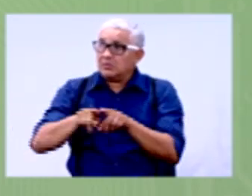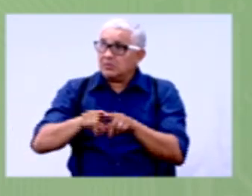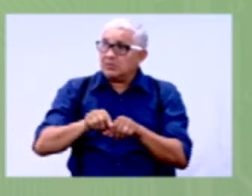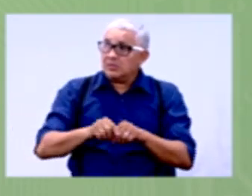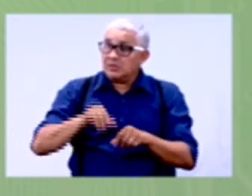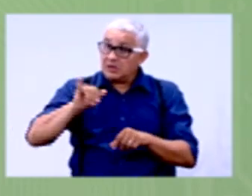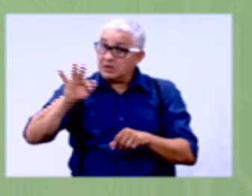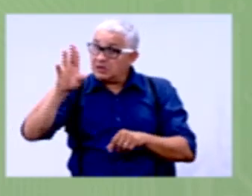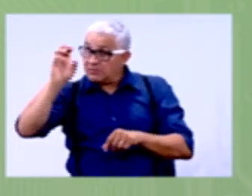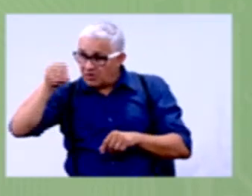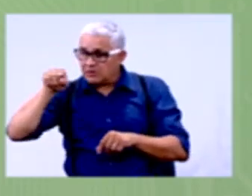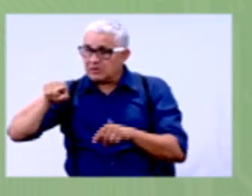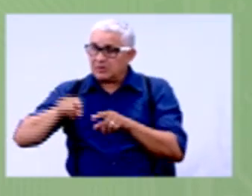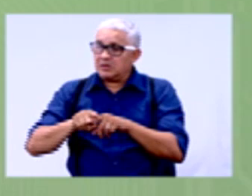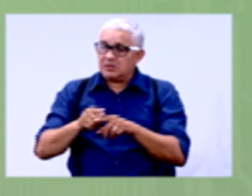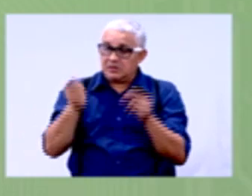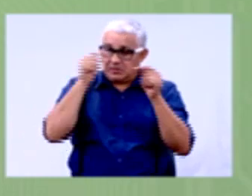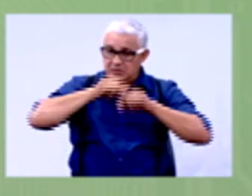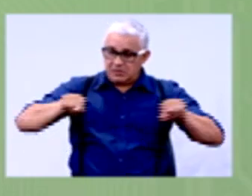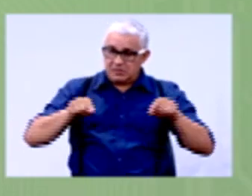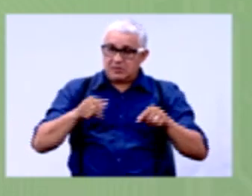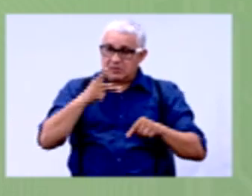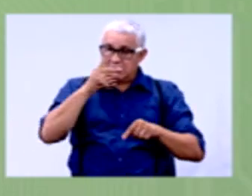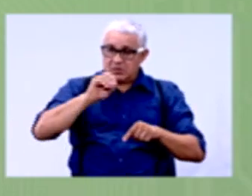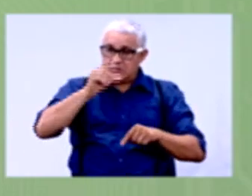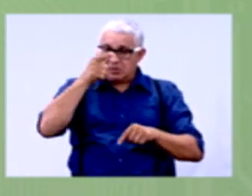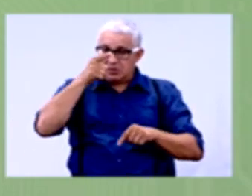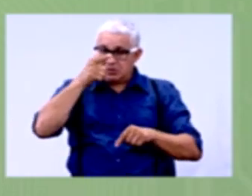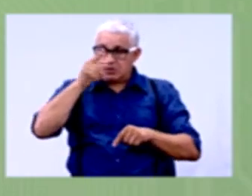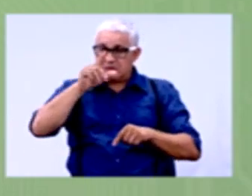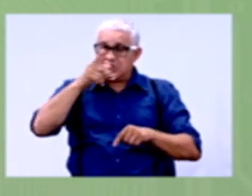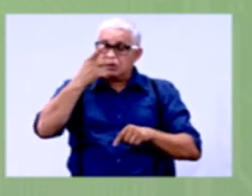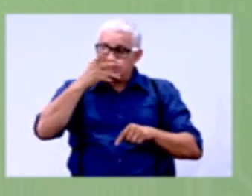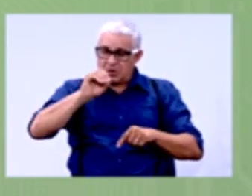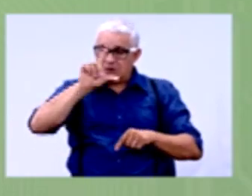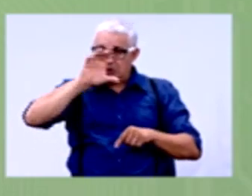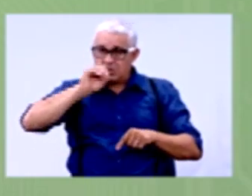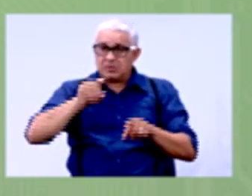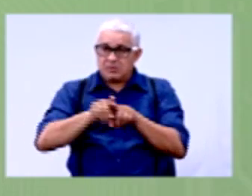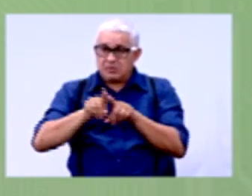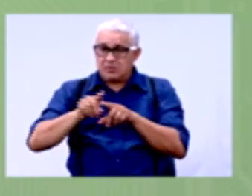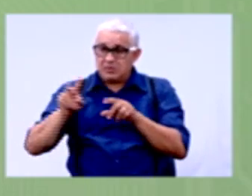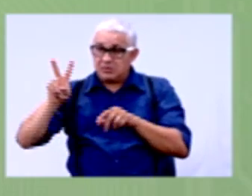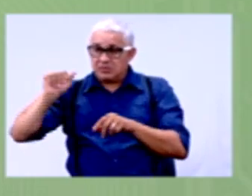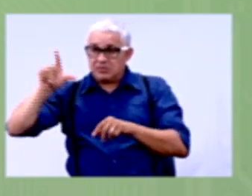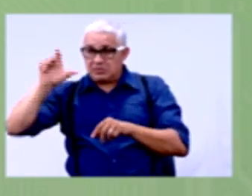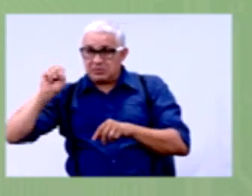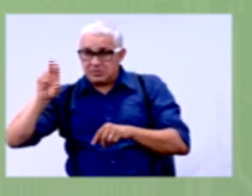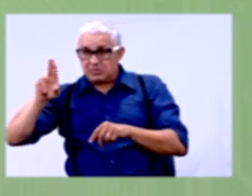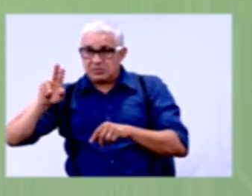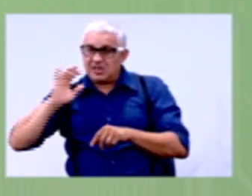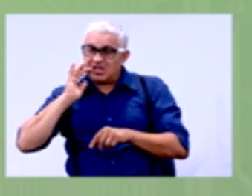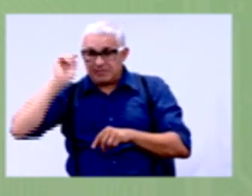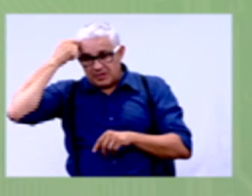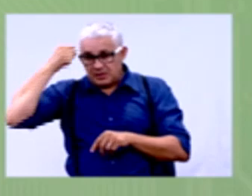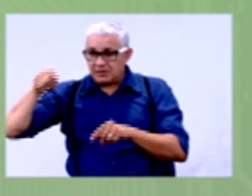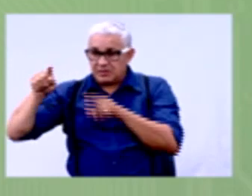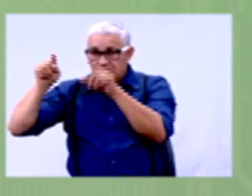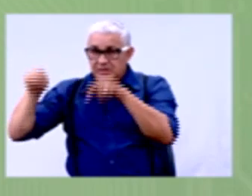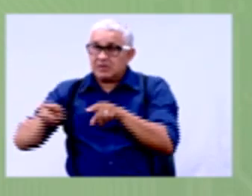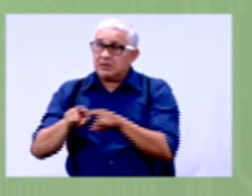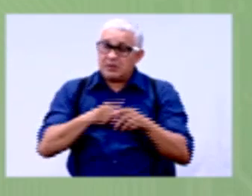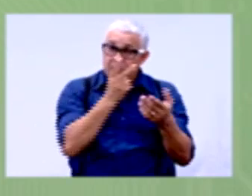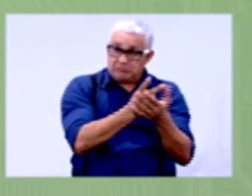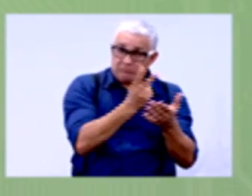aqui nós vamos exibir um alerta com a chave nome. E aqui nós temos a